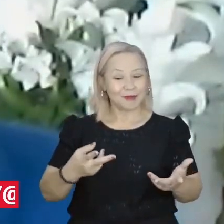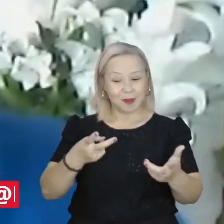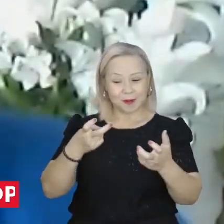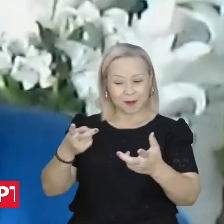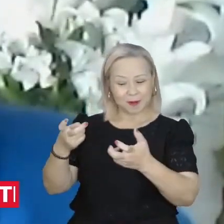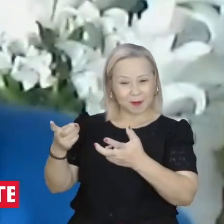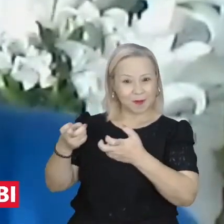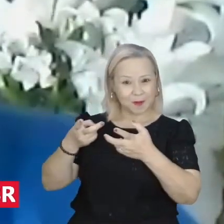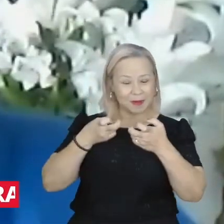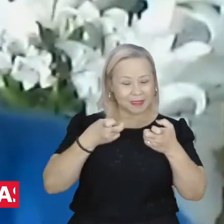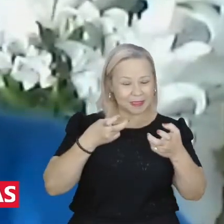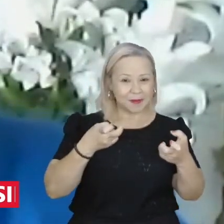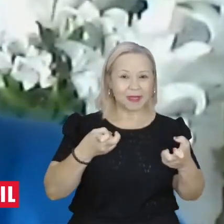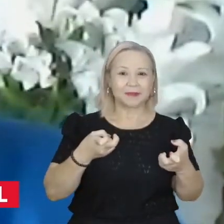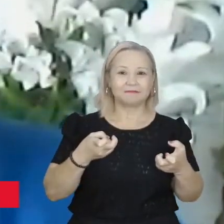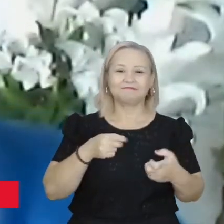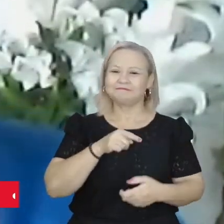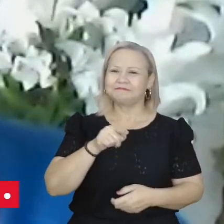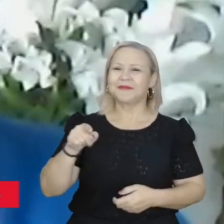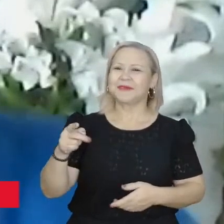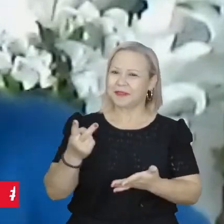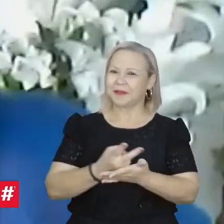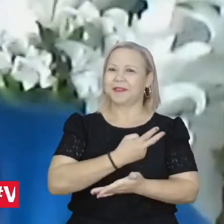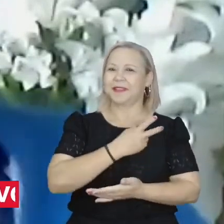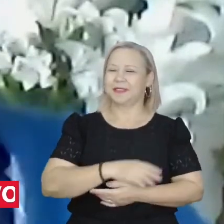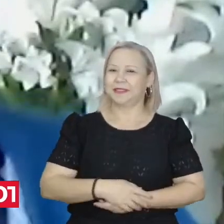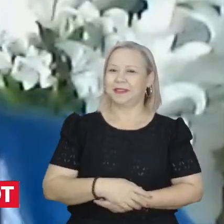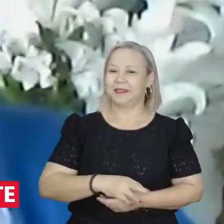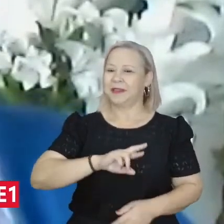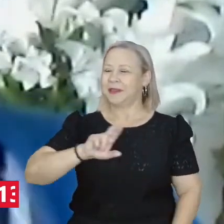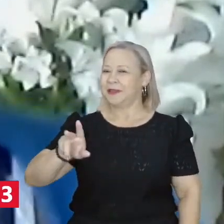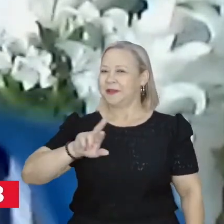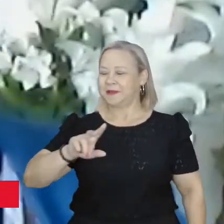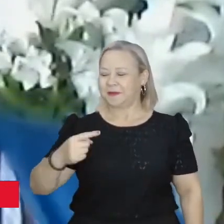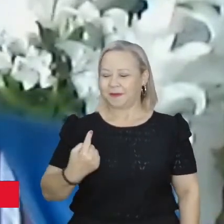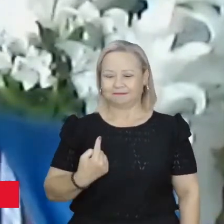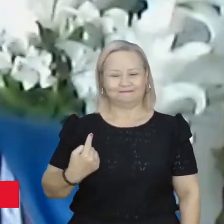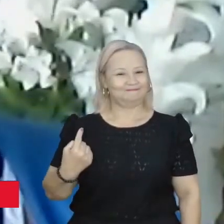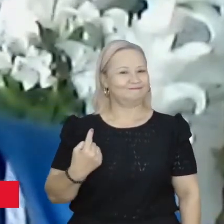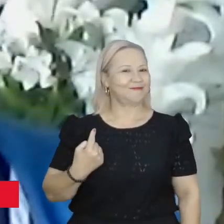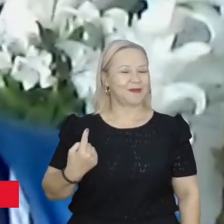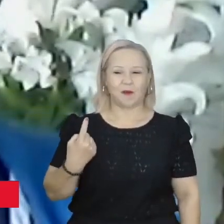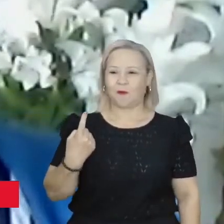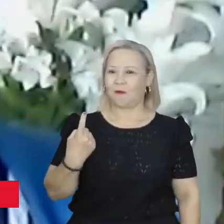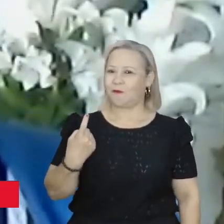eu estou com uma alegria